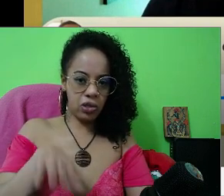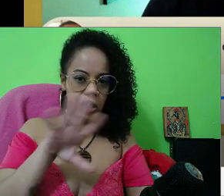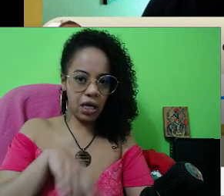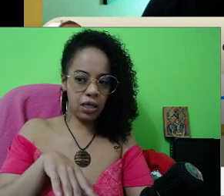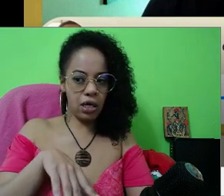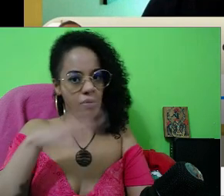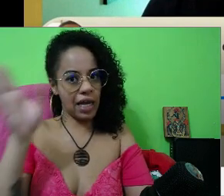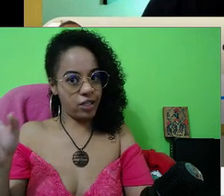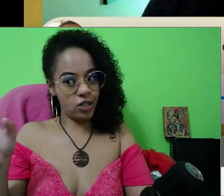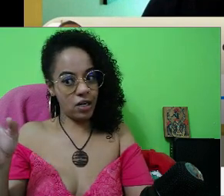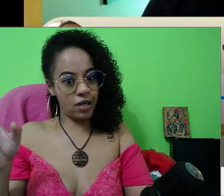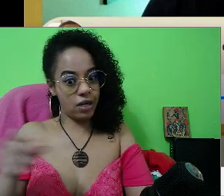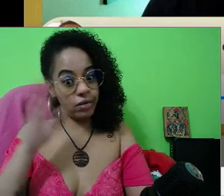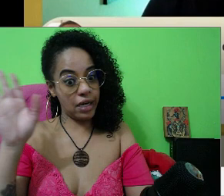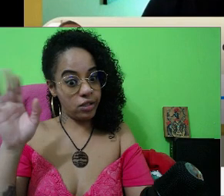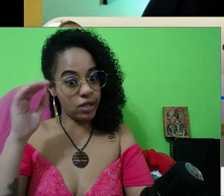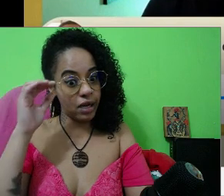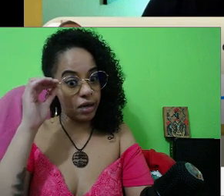aceitos